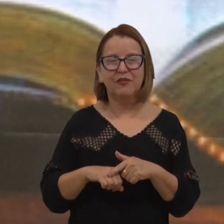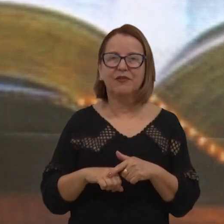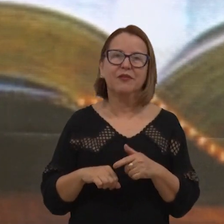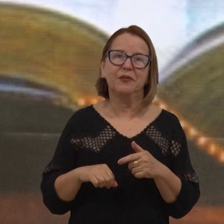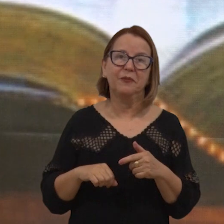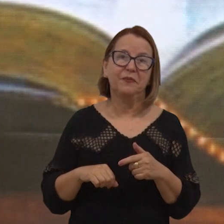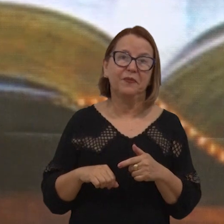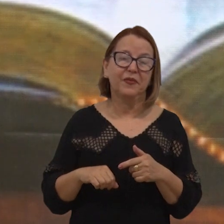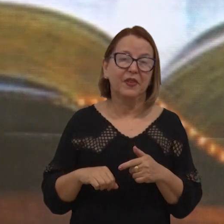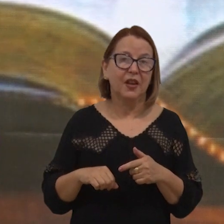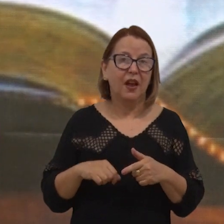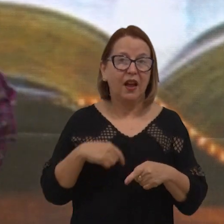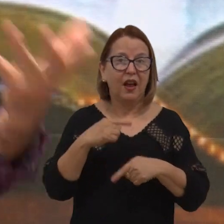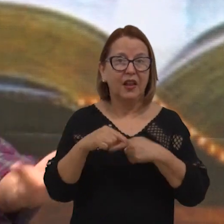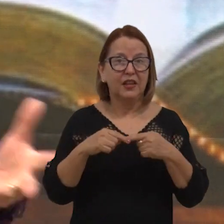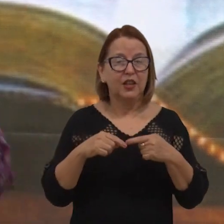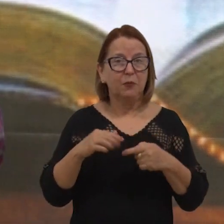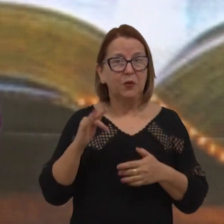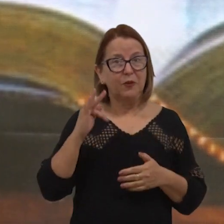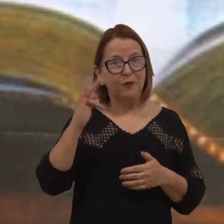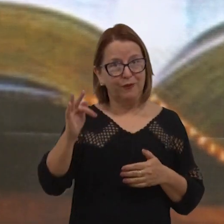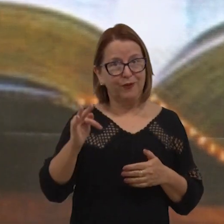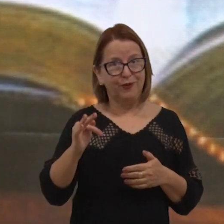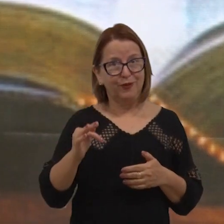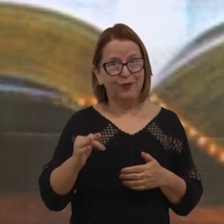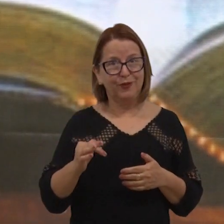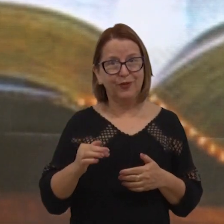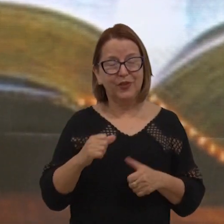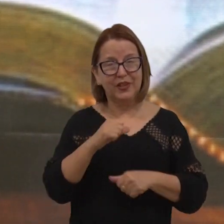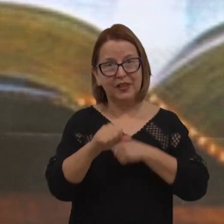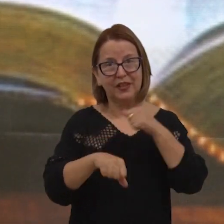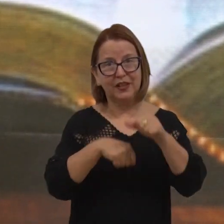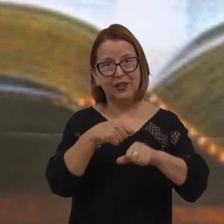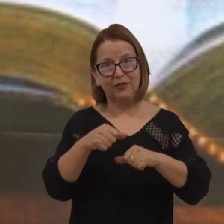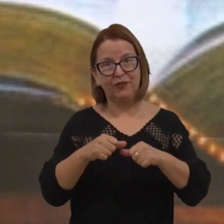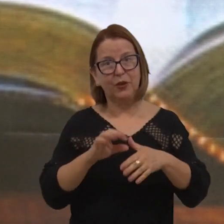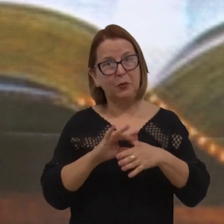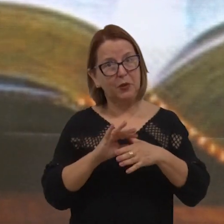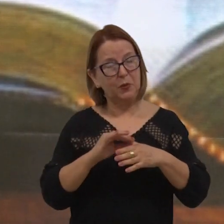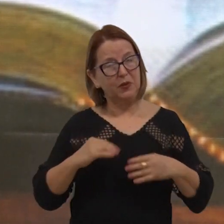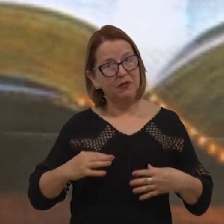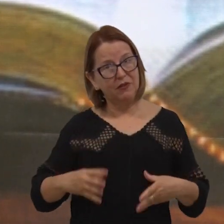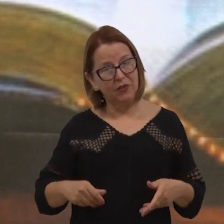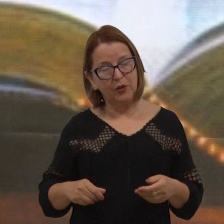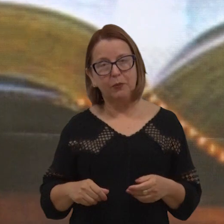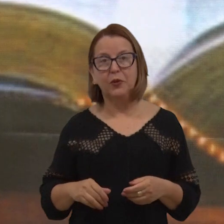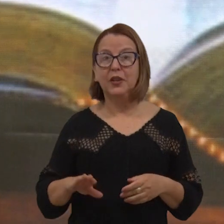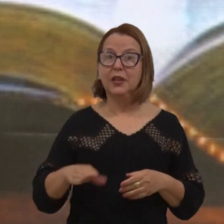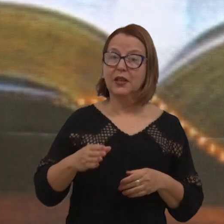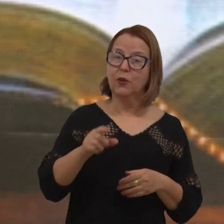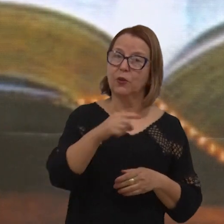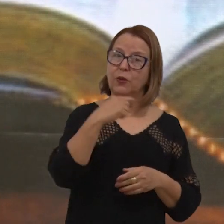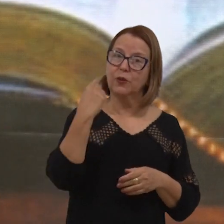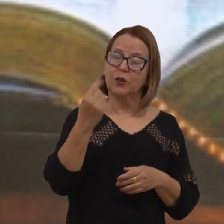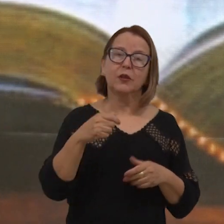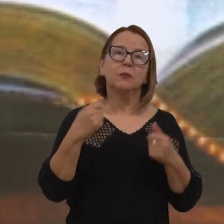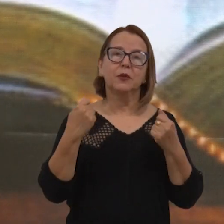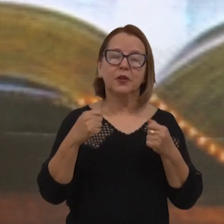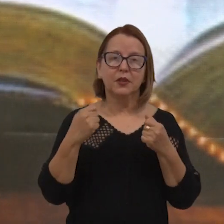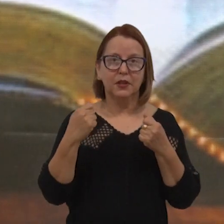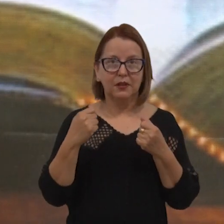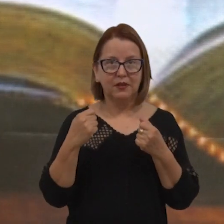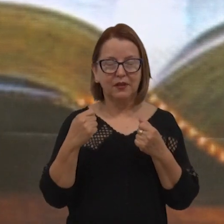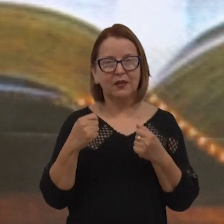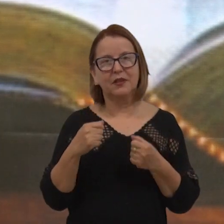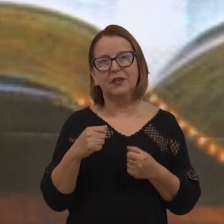somatizando. Uma pessoa que descobre um câncer, uma doença incurável. Então, nós precisamos aprender a lidar com